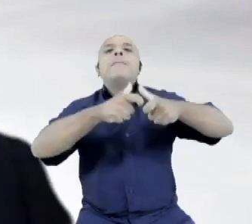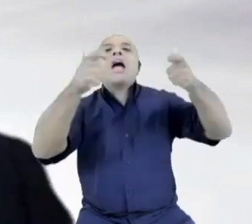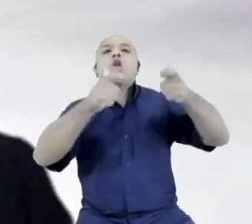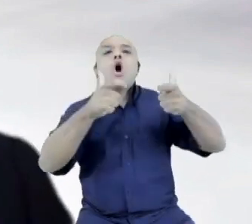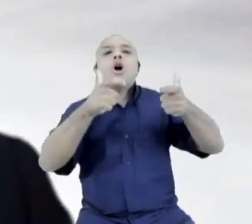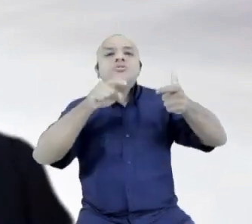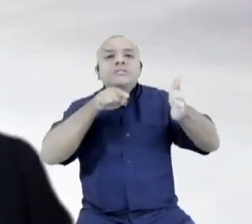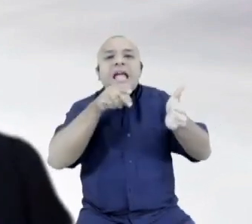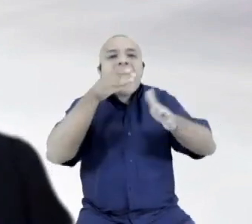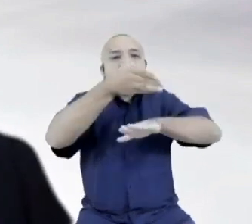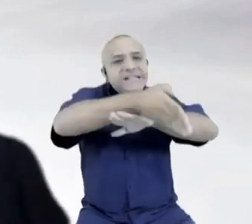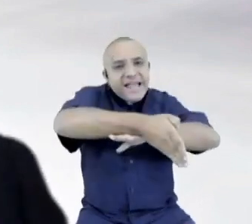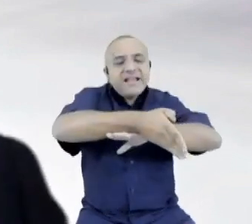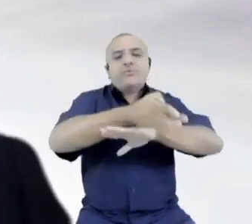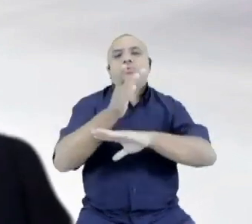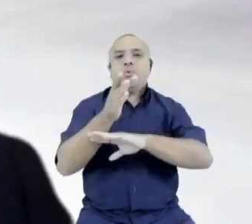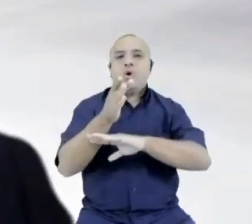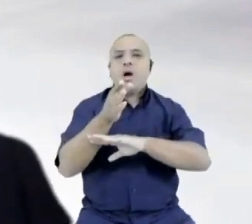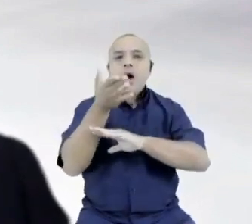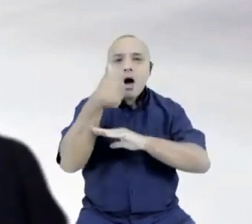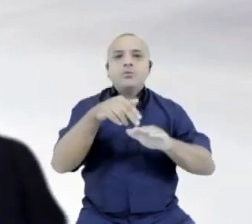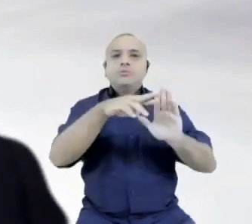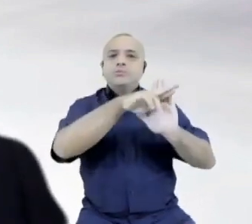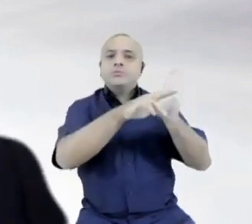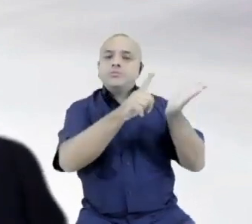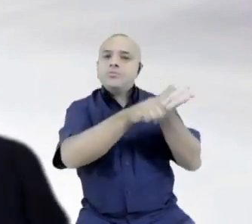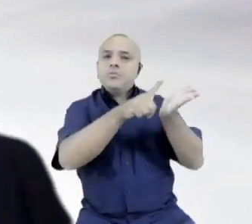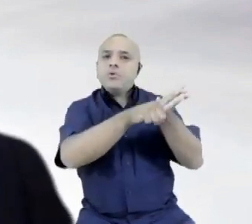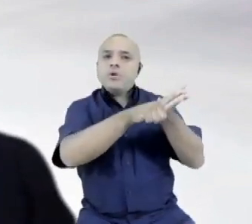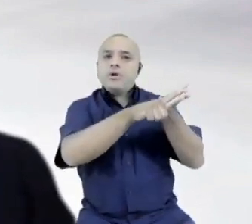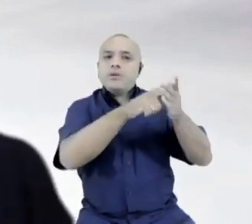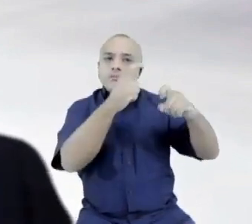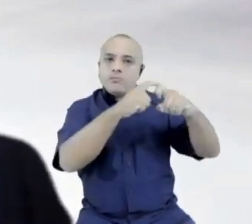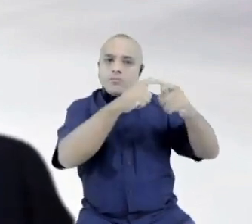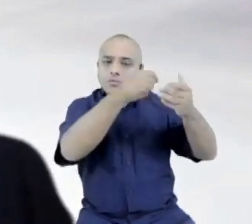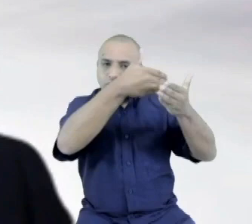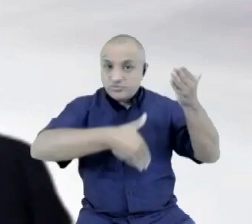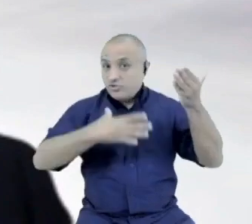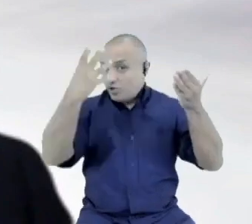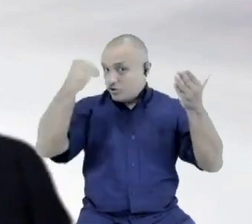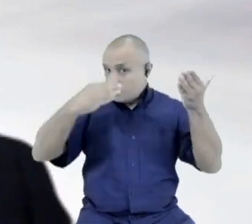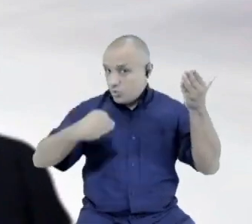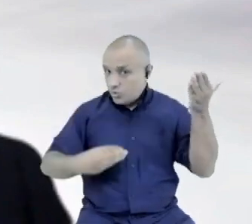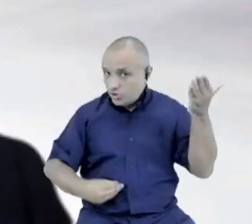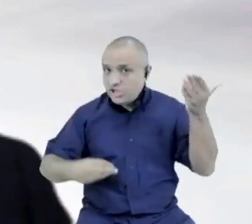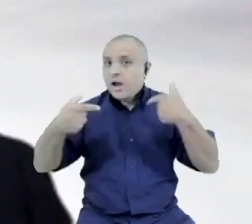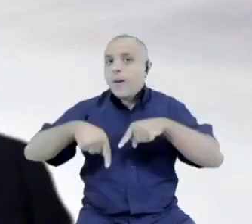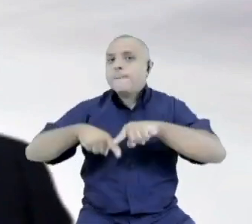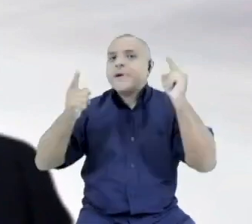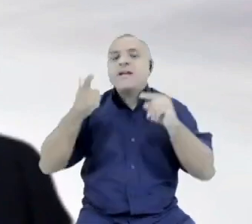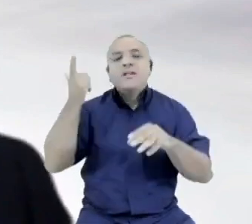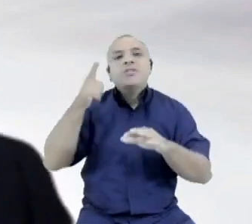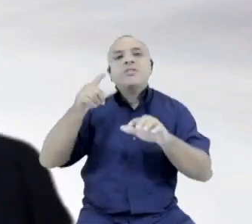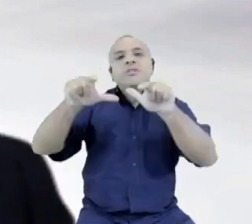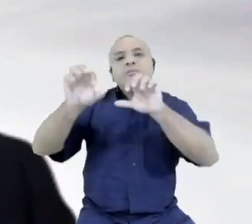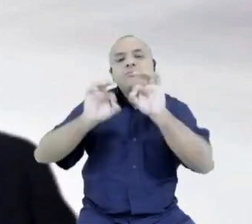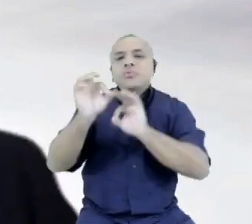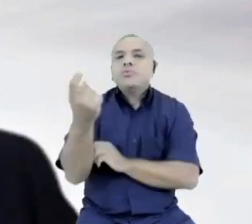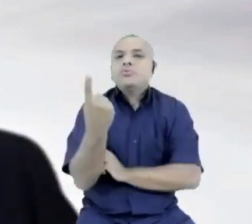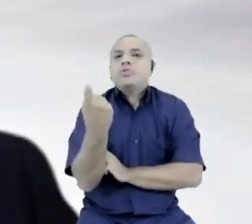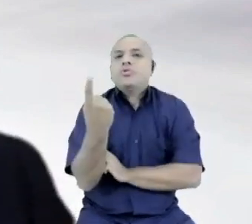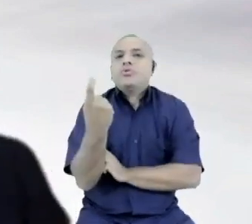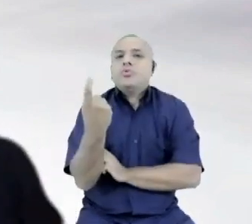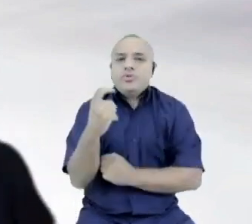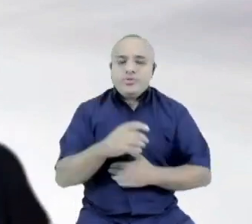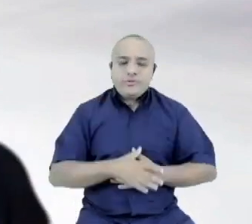acesso aos laudos também de radiologia, numa ideia de prontuário único, né? De diagnóstico único.